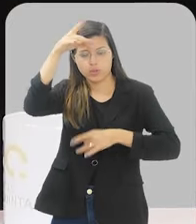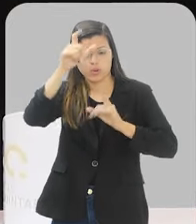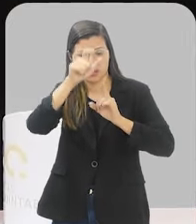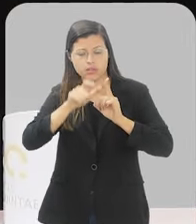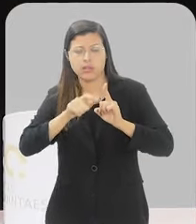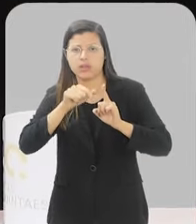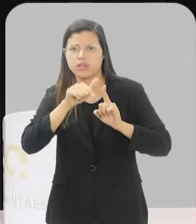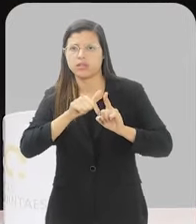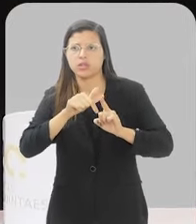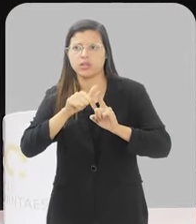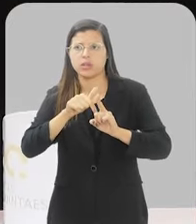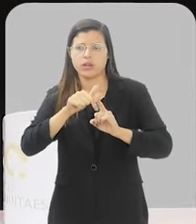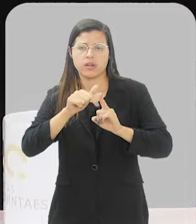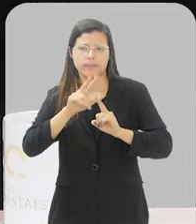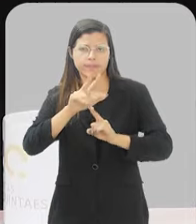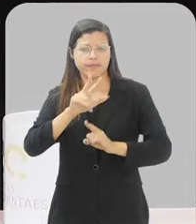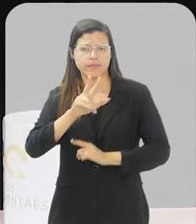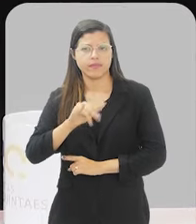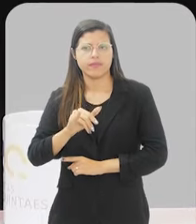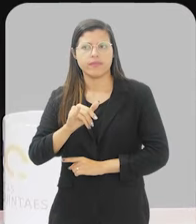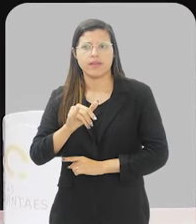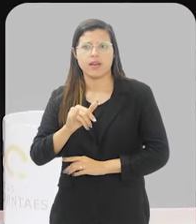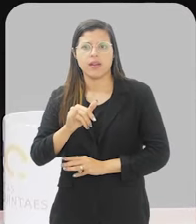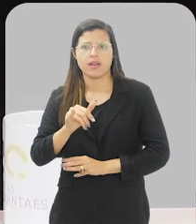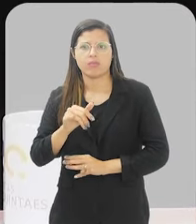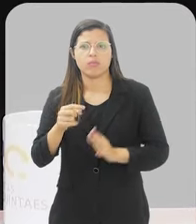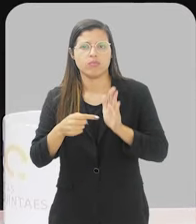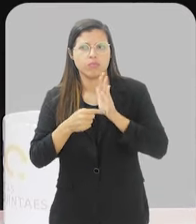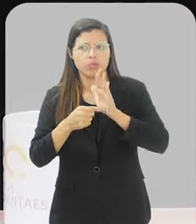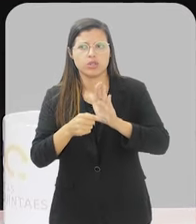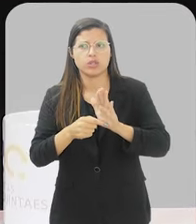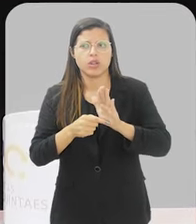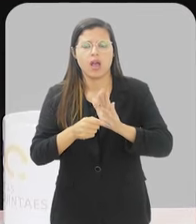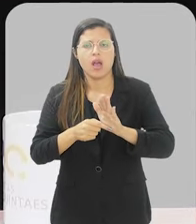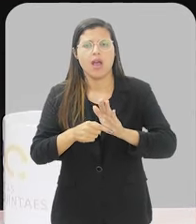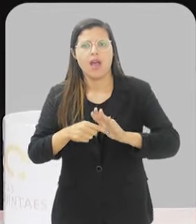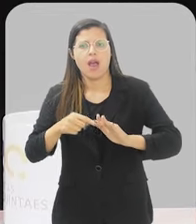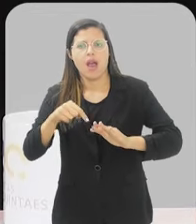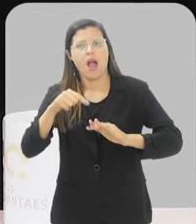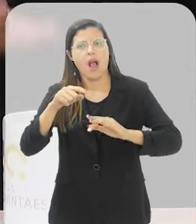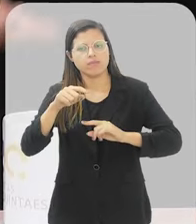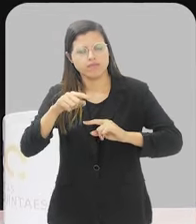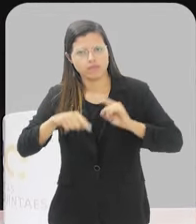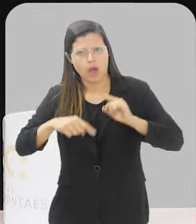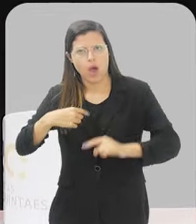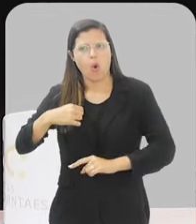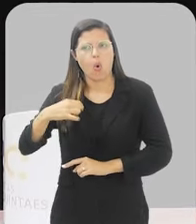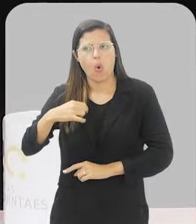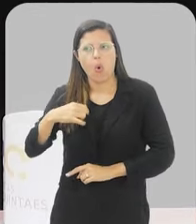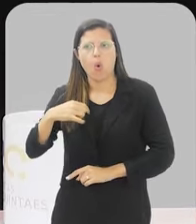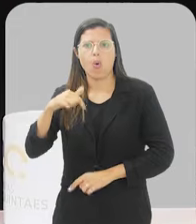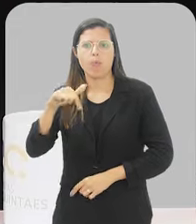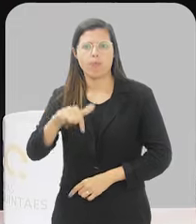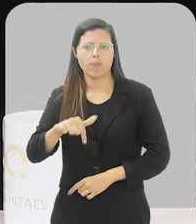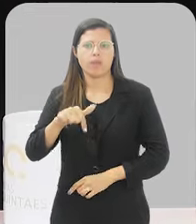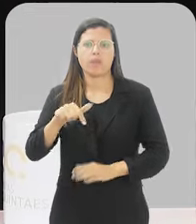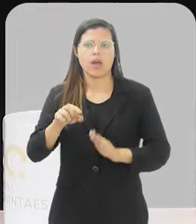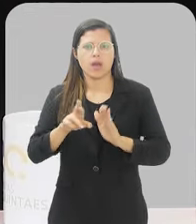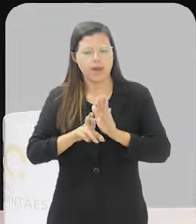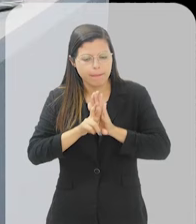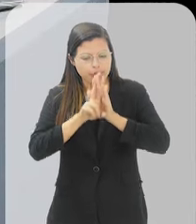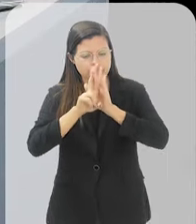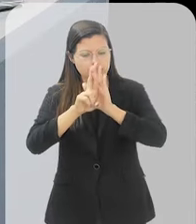ali vai dizer que a fantasia é X representada pelo destaque Marcos Leroy. E